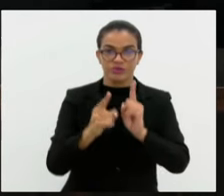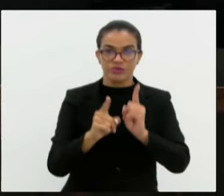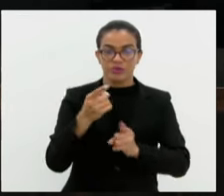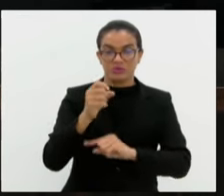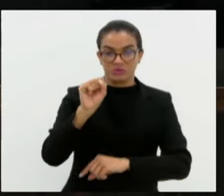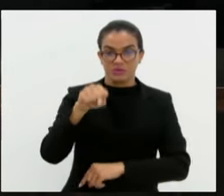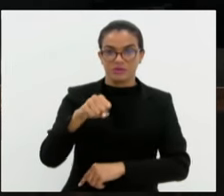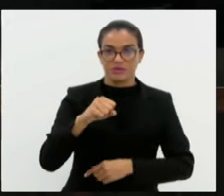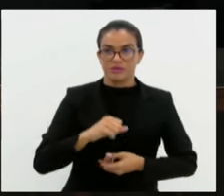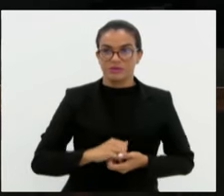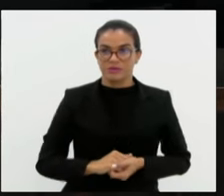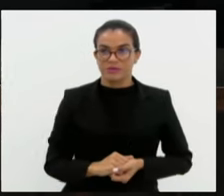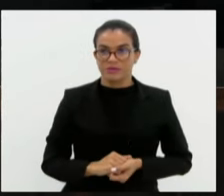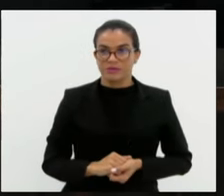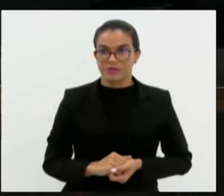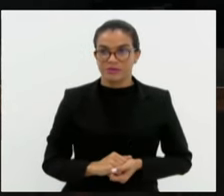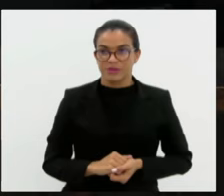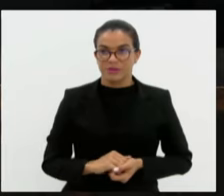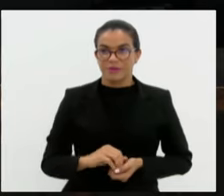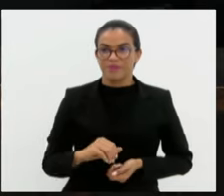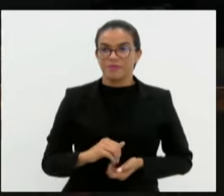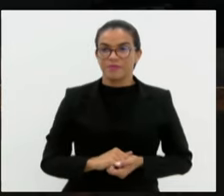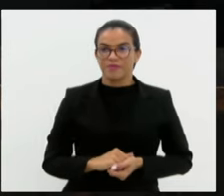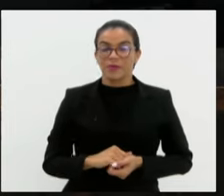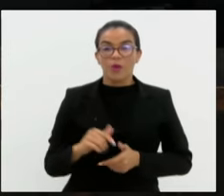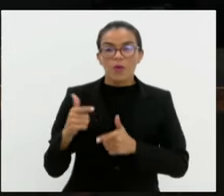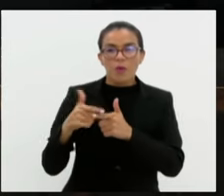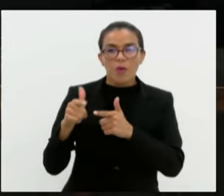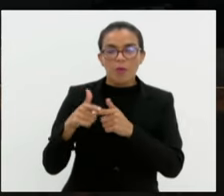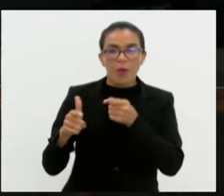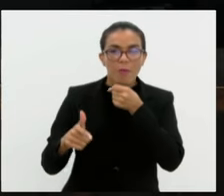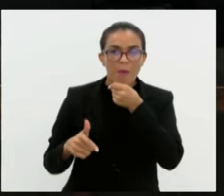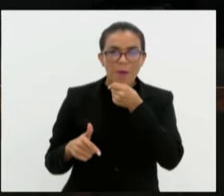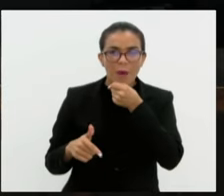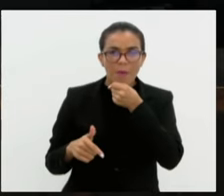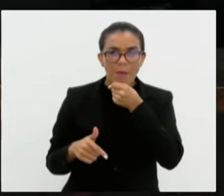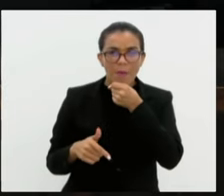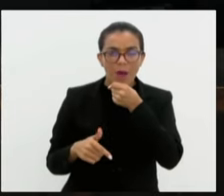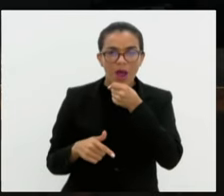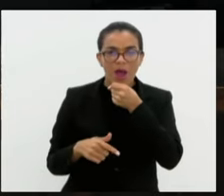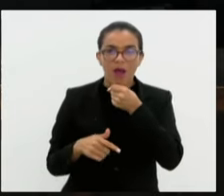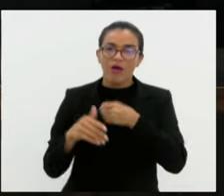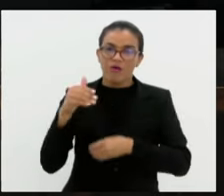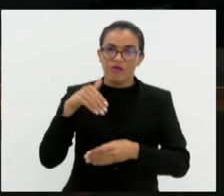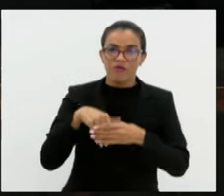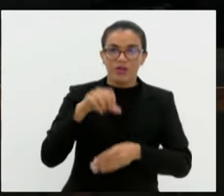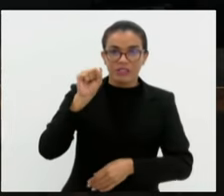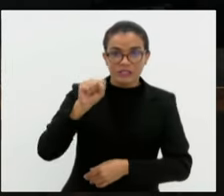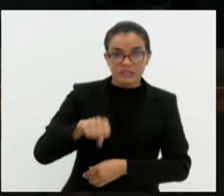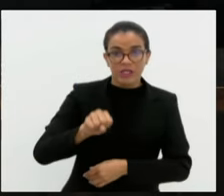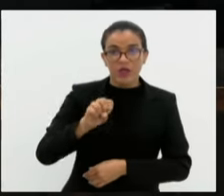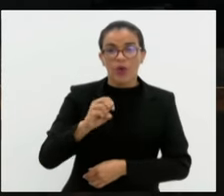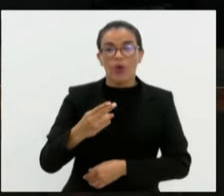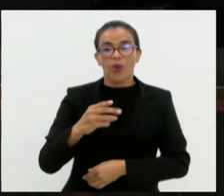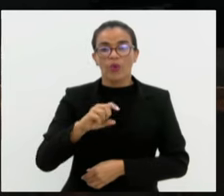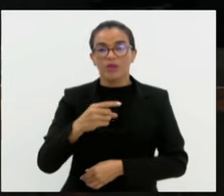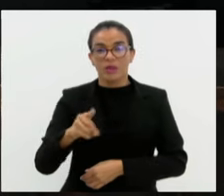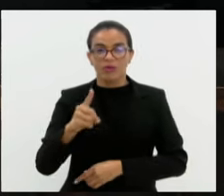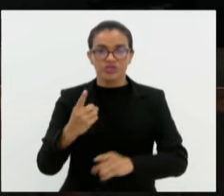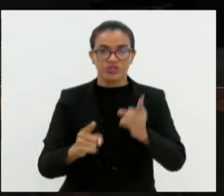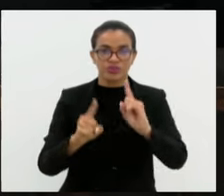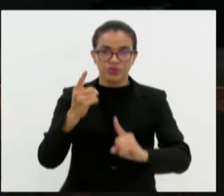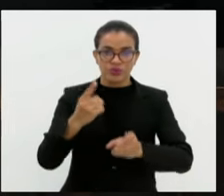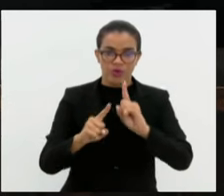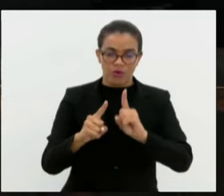Dani entrou aqui também, eu vou fazer a mesma coisa. Aqui, quem tiver com problema de áudio, vota não ou vota sim, porque facilita para a gente também. Deputada Tia